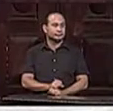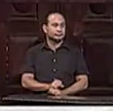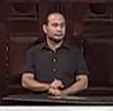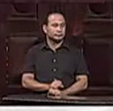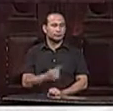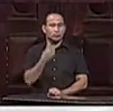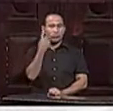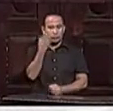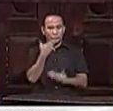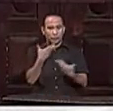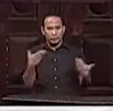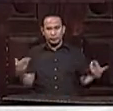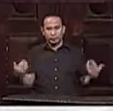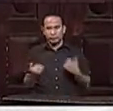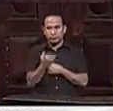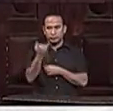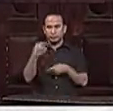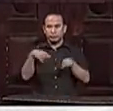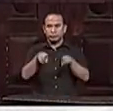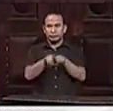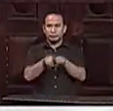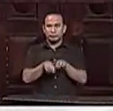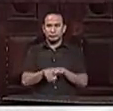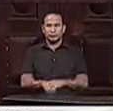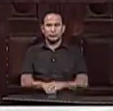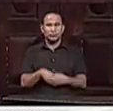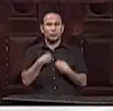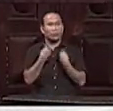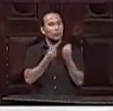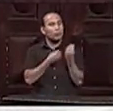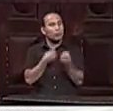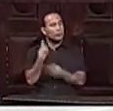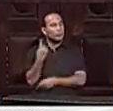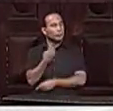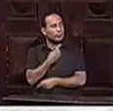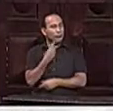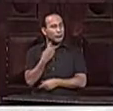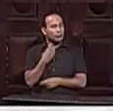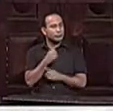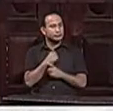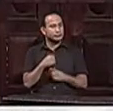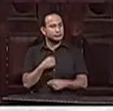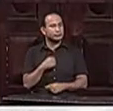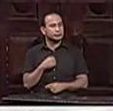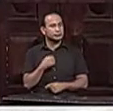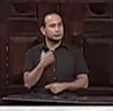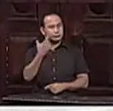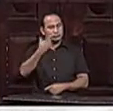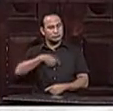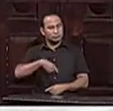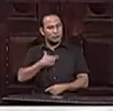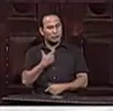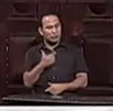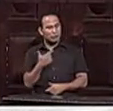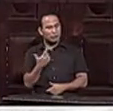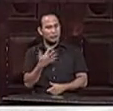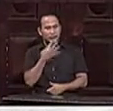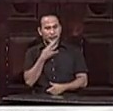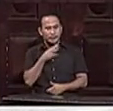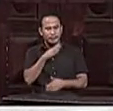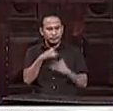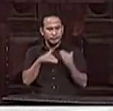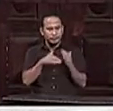uma coisa interessante também, como que nós, cidadãos, não temos conhecimento de tudo